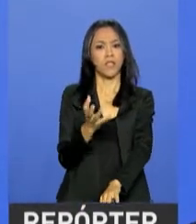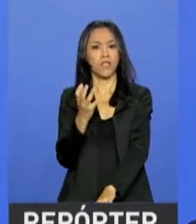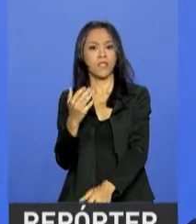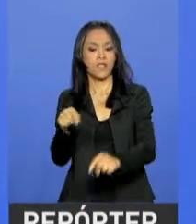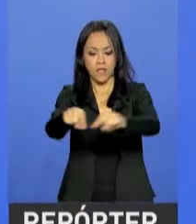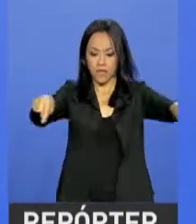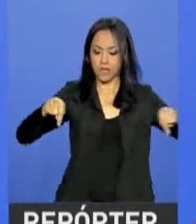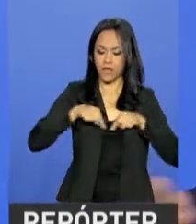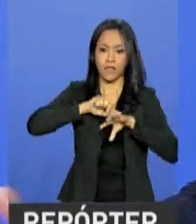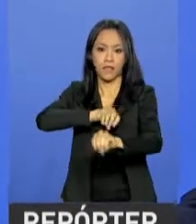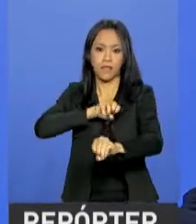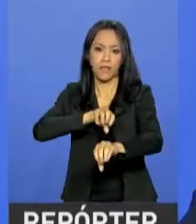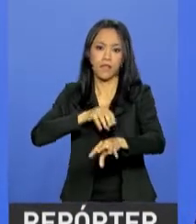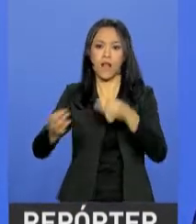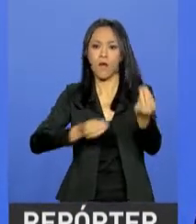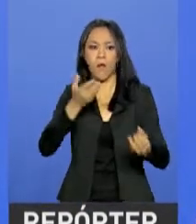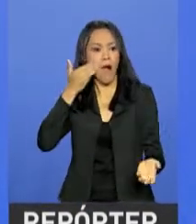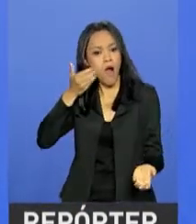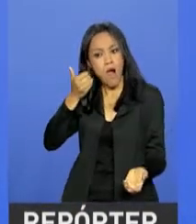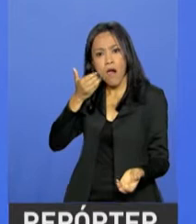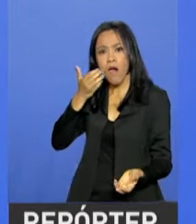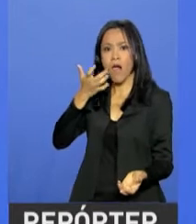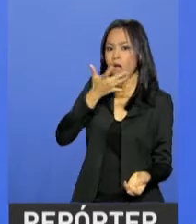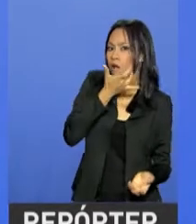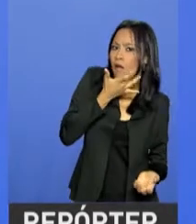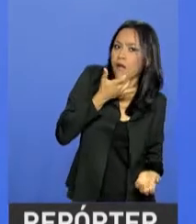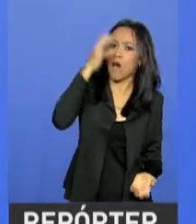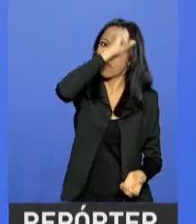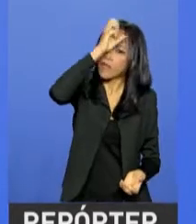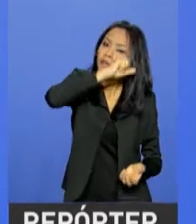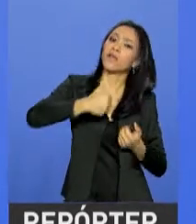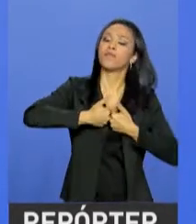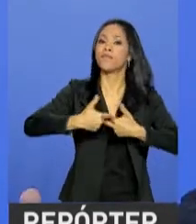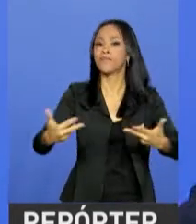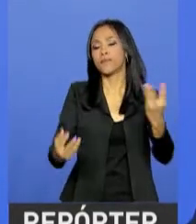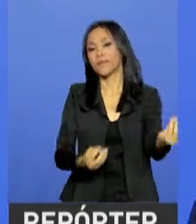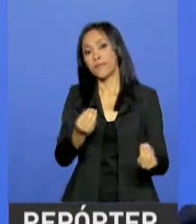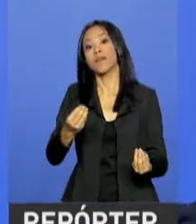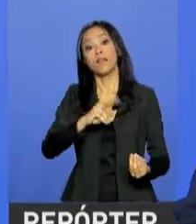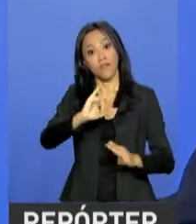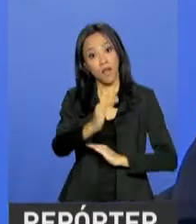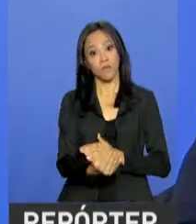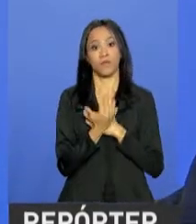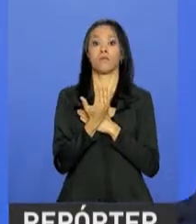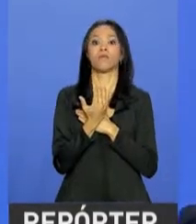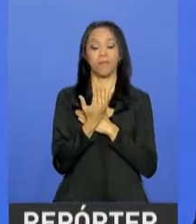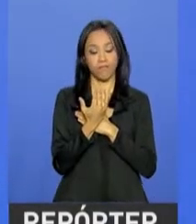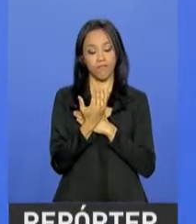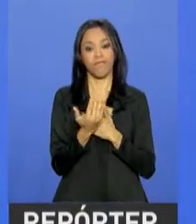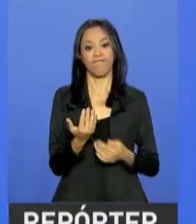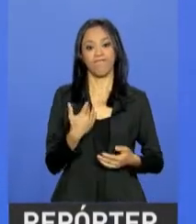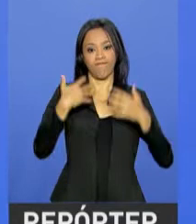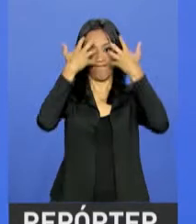já tarimbadas para usar a linguagem mais comum tendo ganhos efetivos que